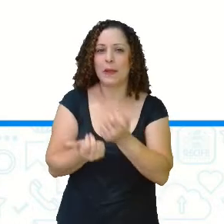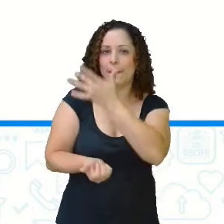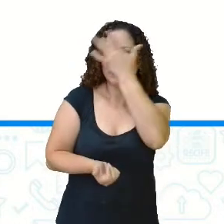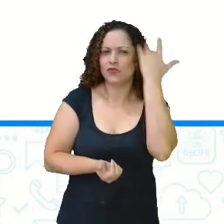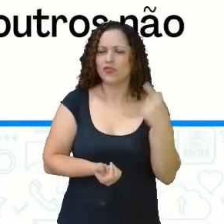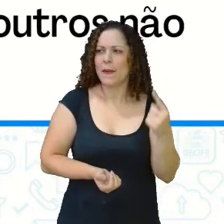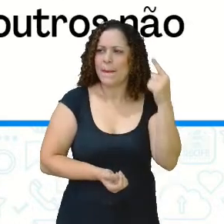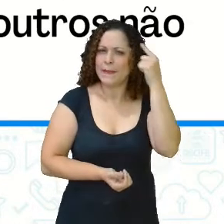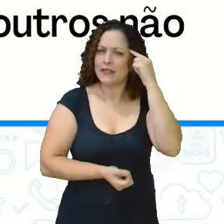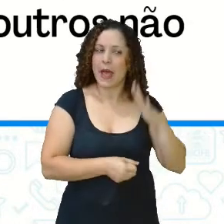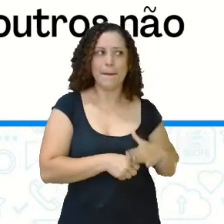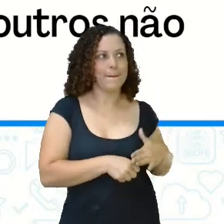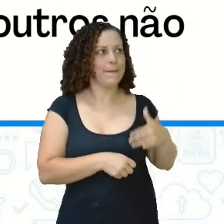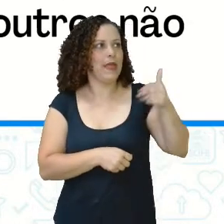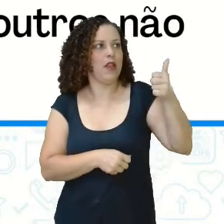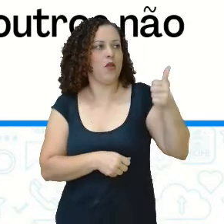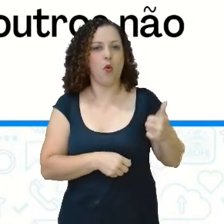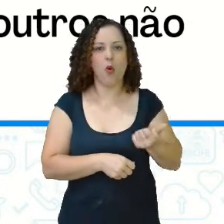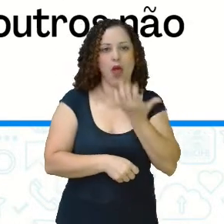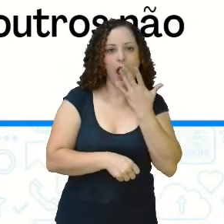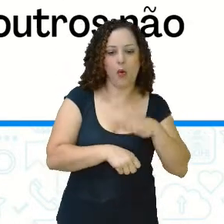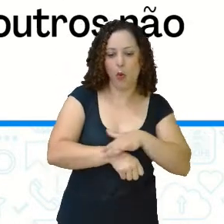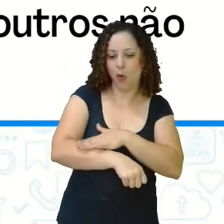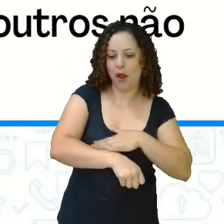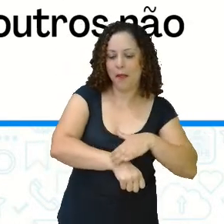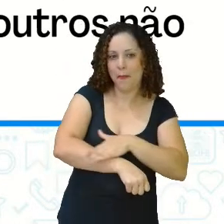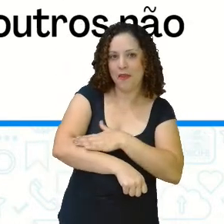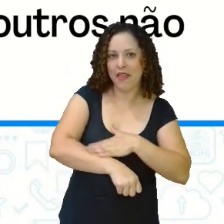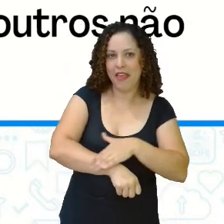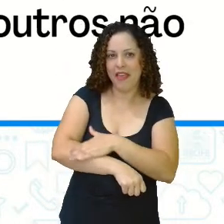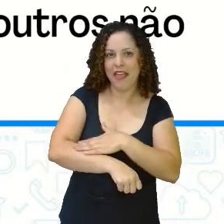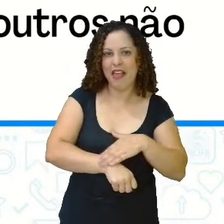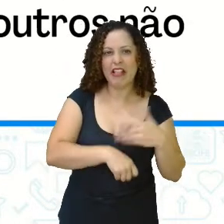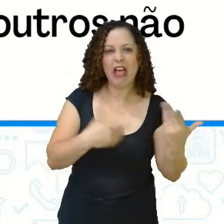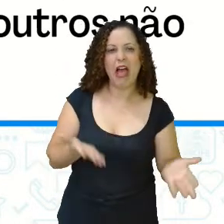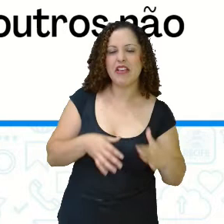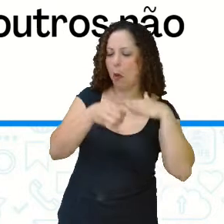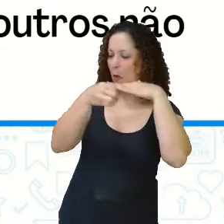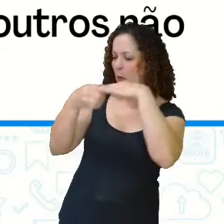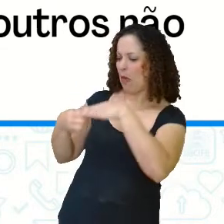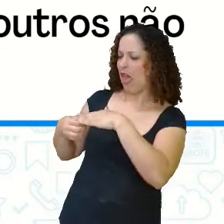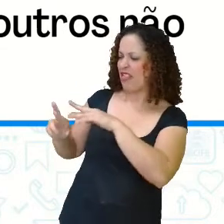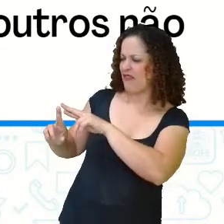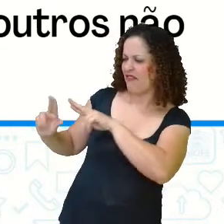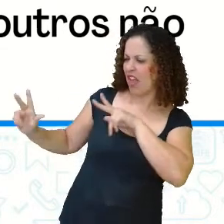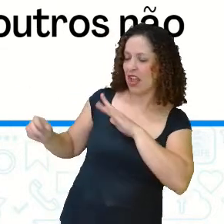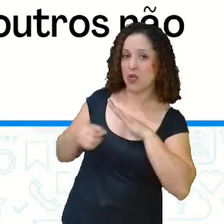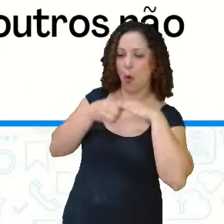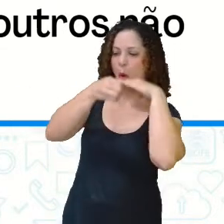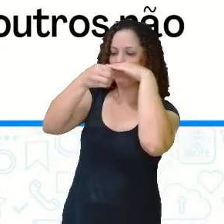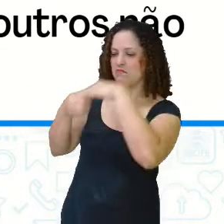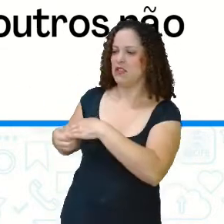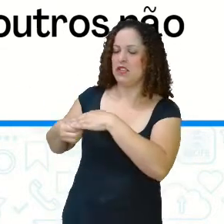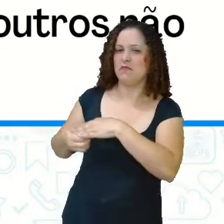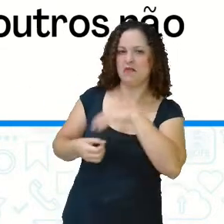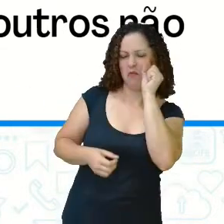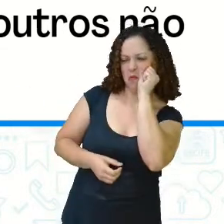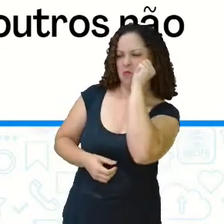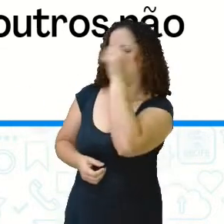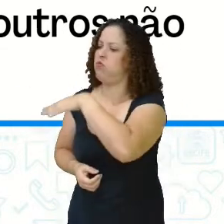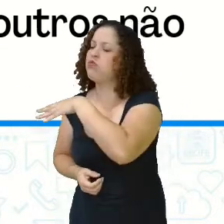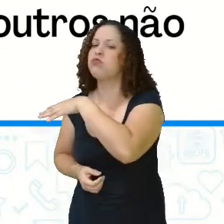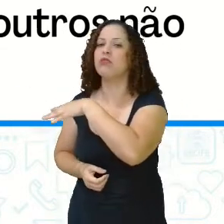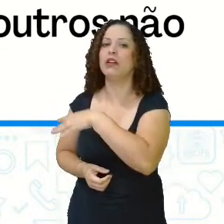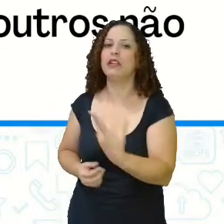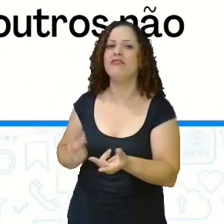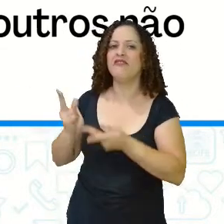melhores que os outros por causa da cor da pele. Aí maltratam quem é diferente deles. Ofendem e às vezes até dizem